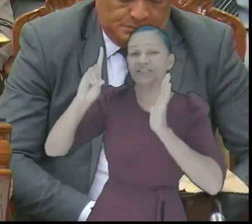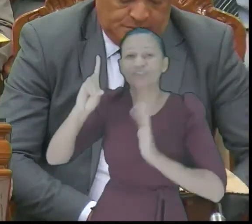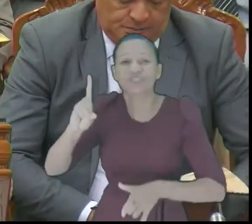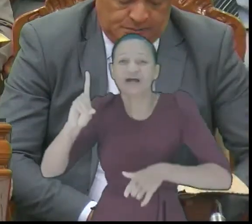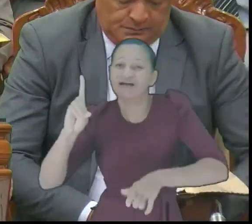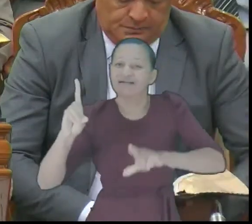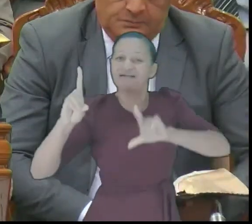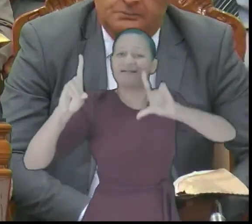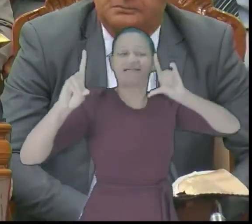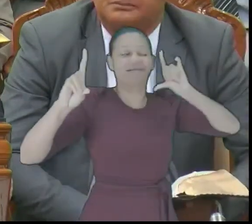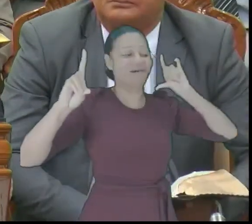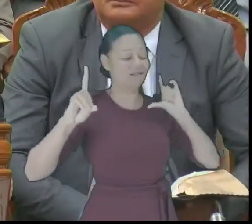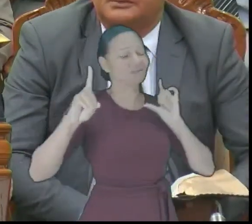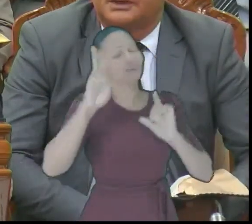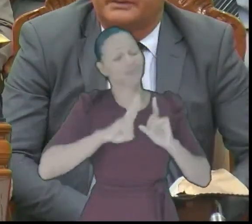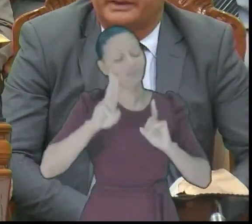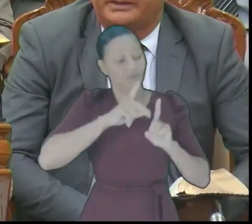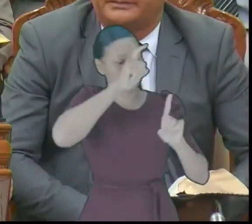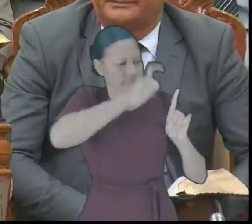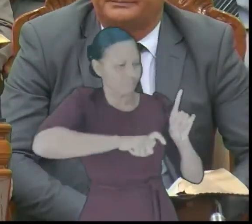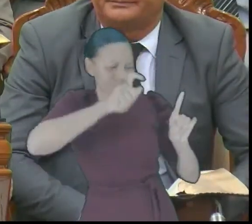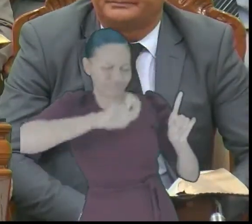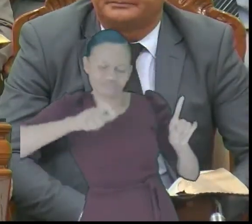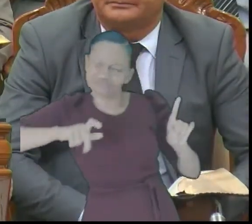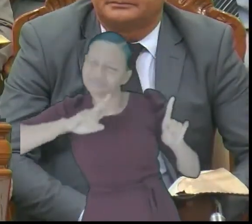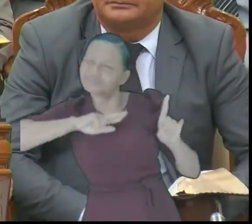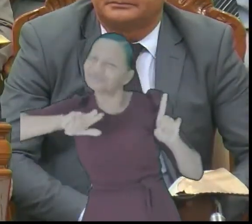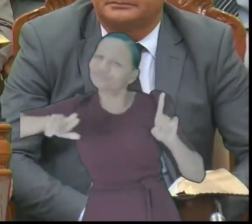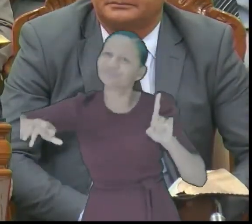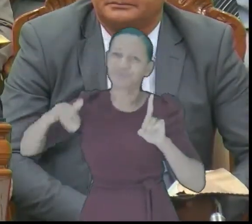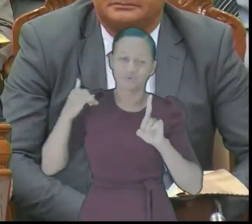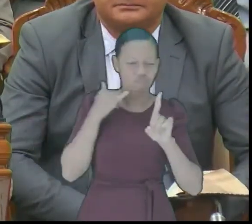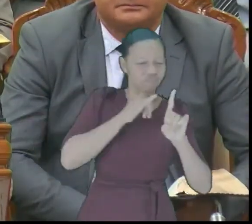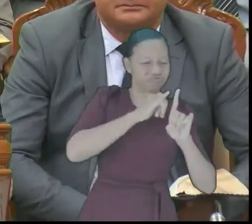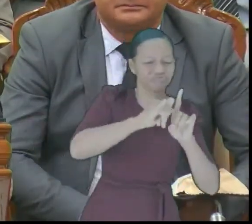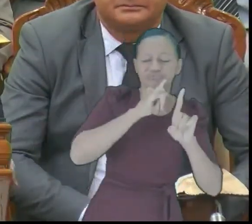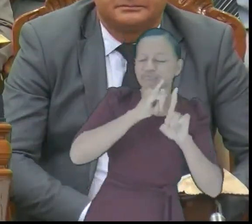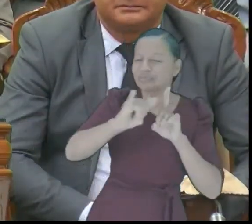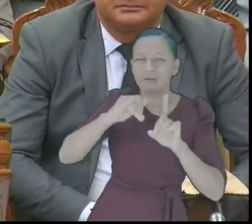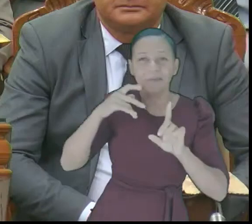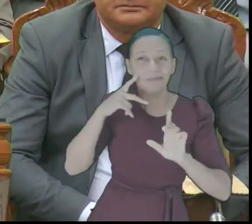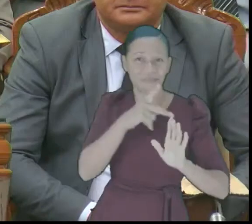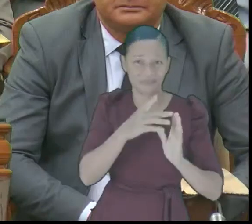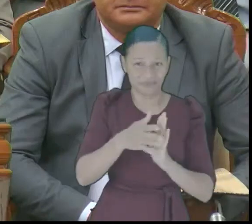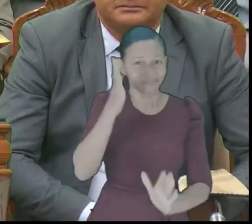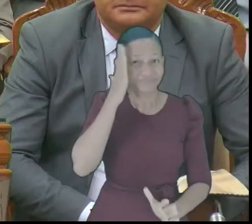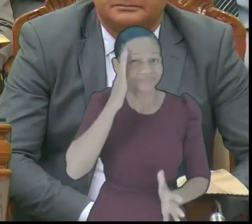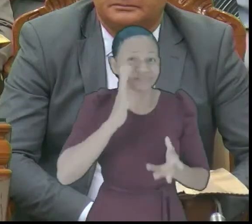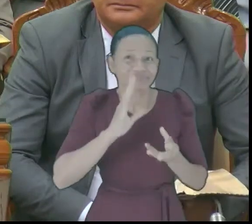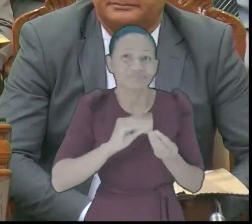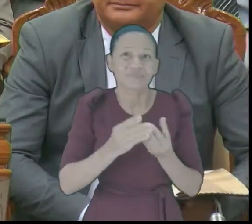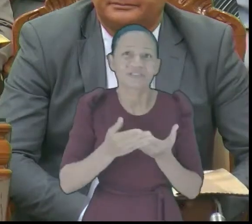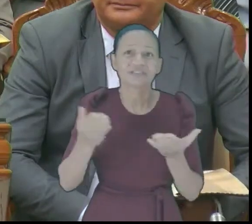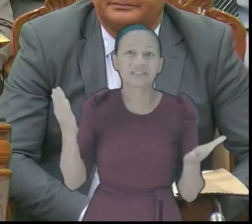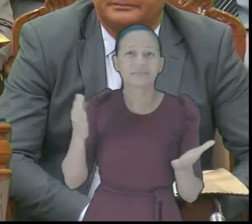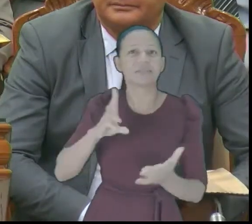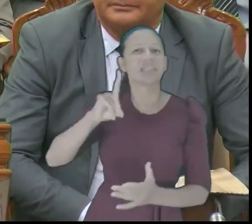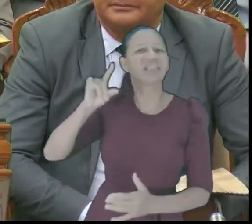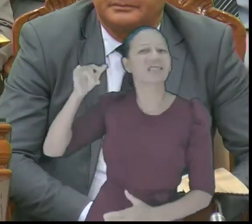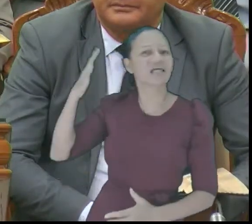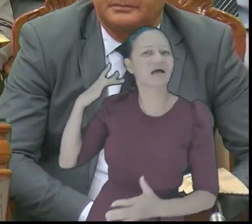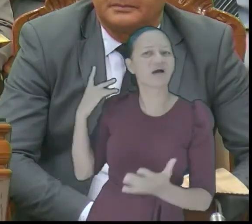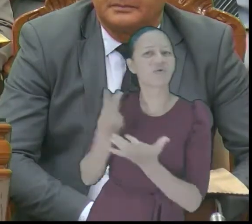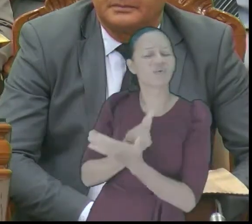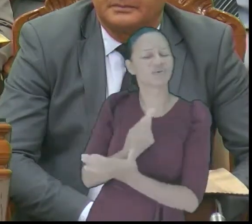pela boca dos profetas. Os irmãos sabem que no Antigo Testamento, irmão, desde aquele dia esse som,